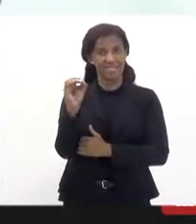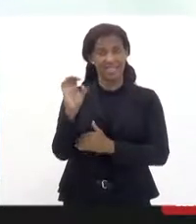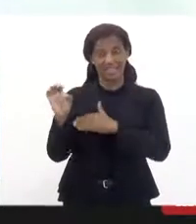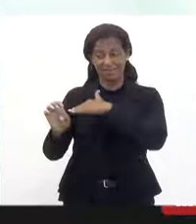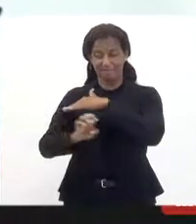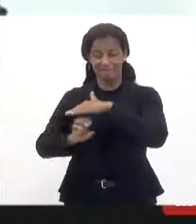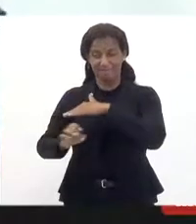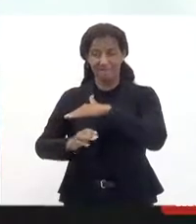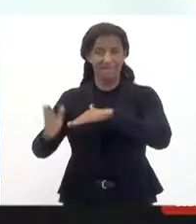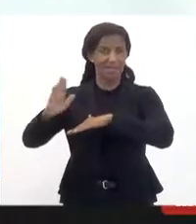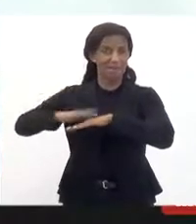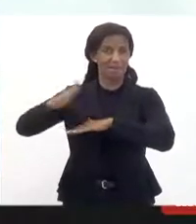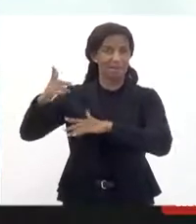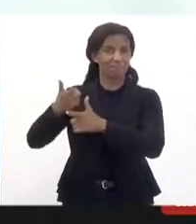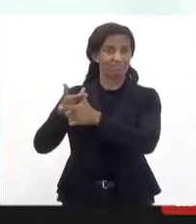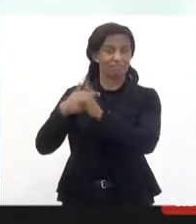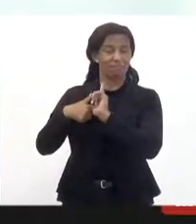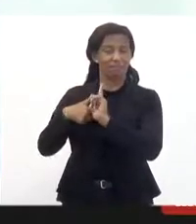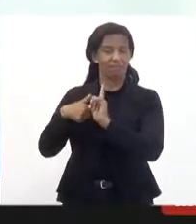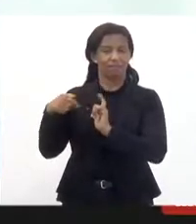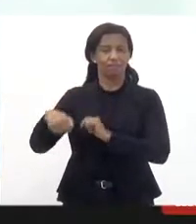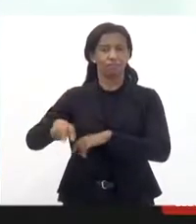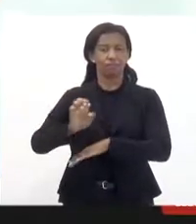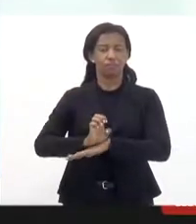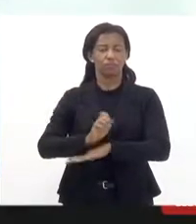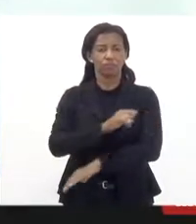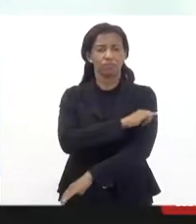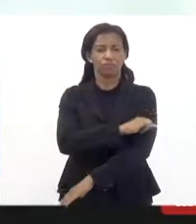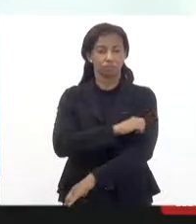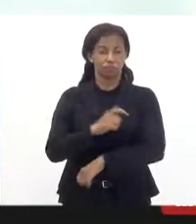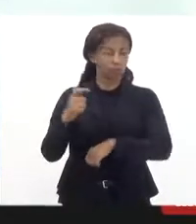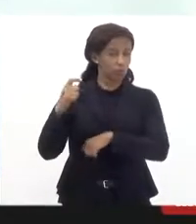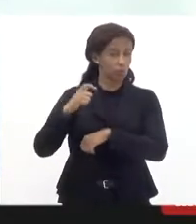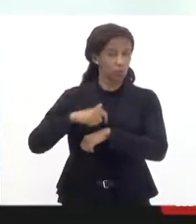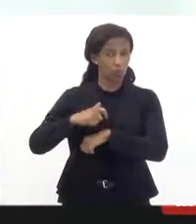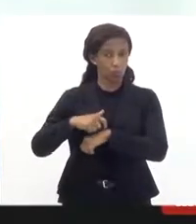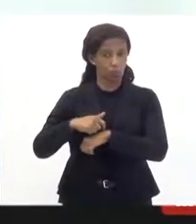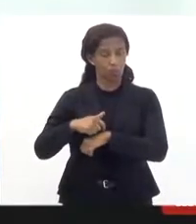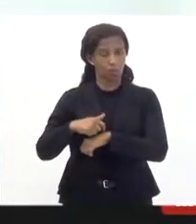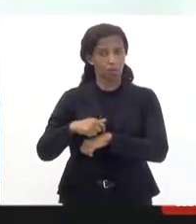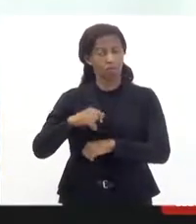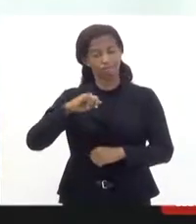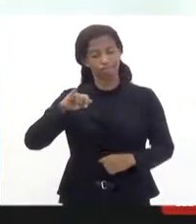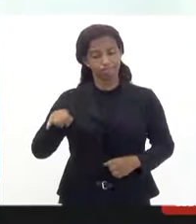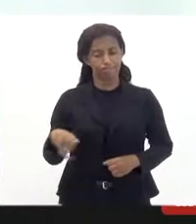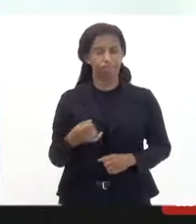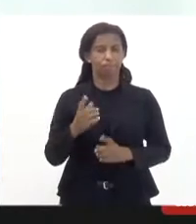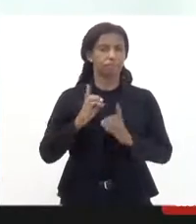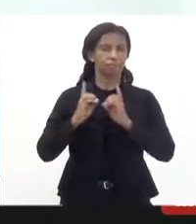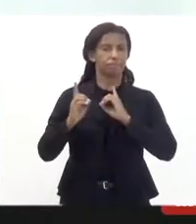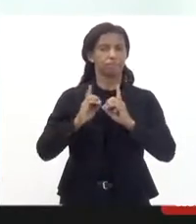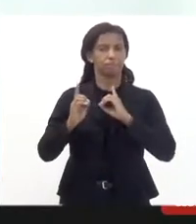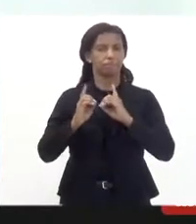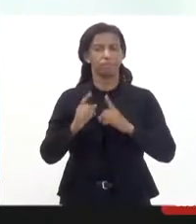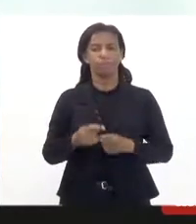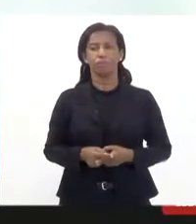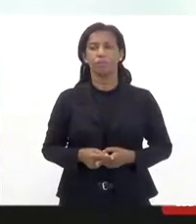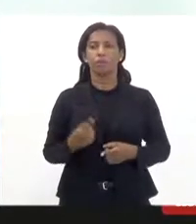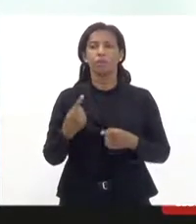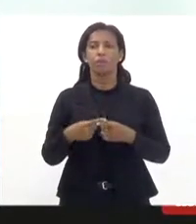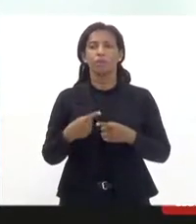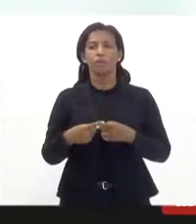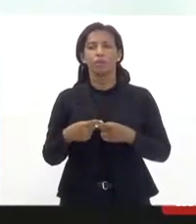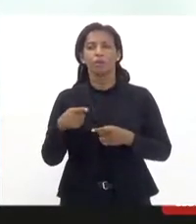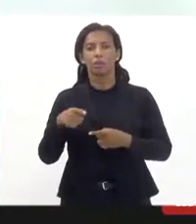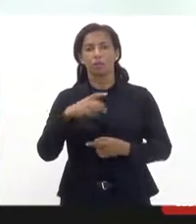da dívida ativa. E o momento é extremamente oportuno para essa discussão, porque estamos com